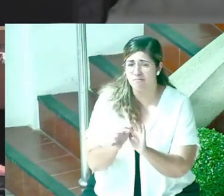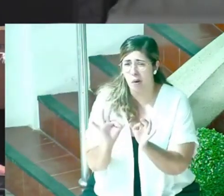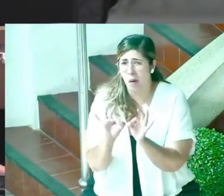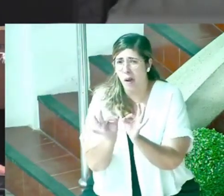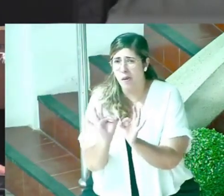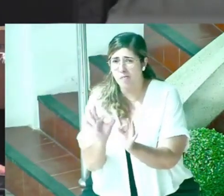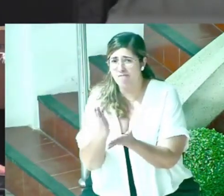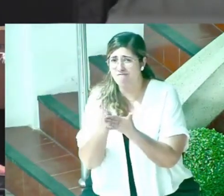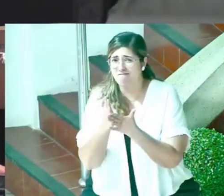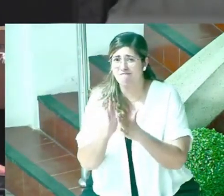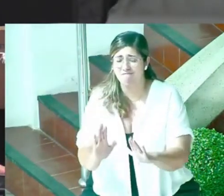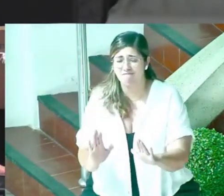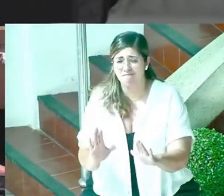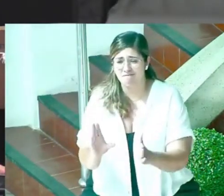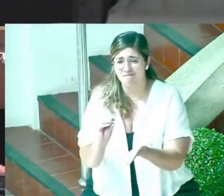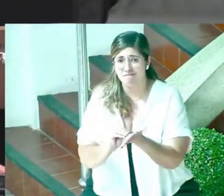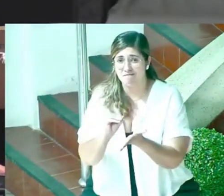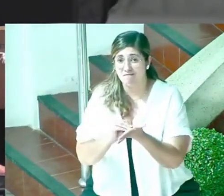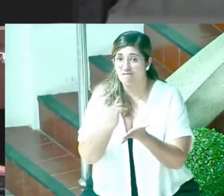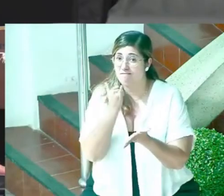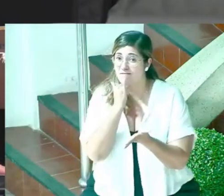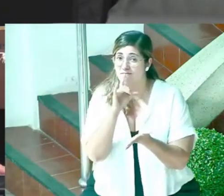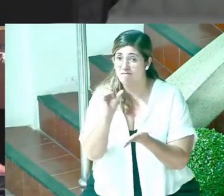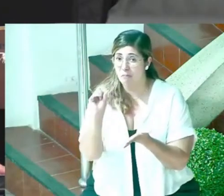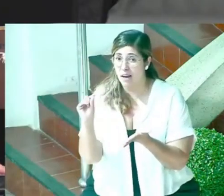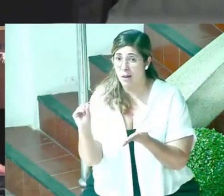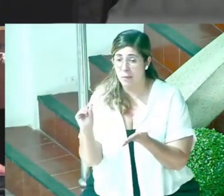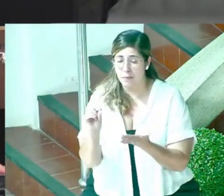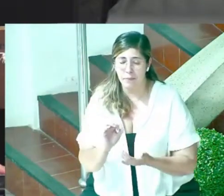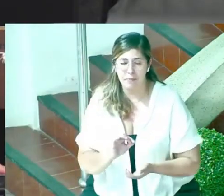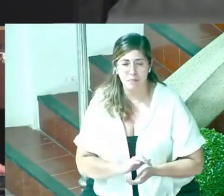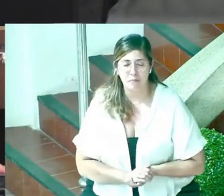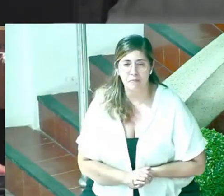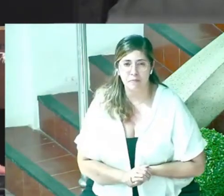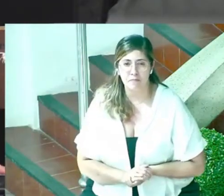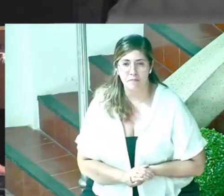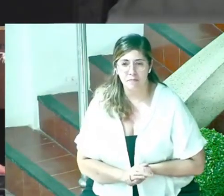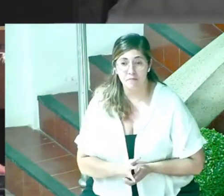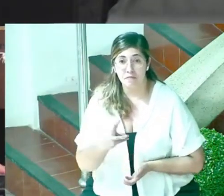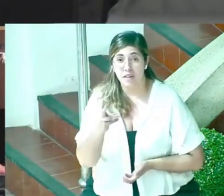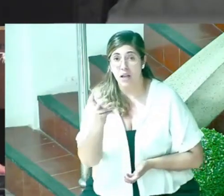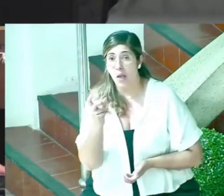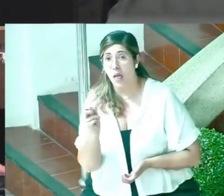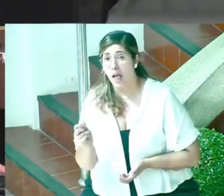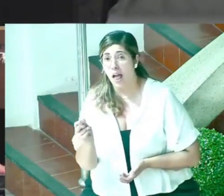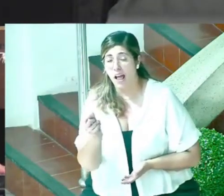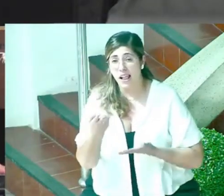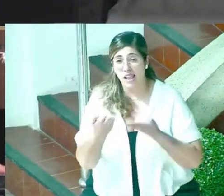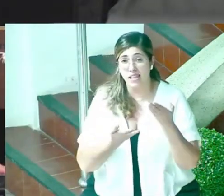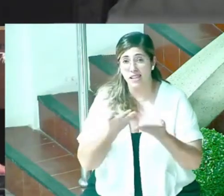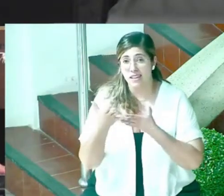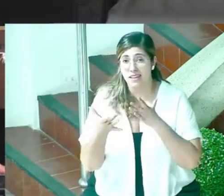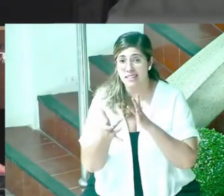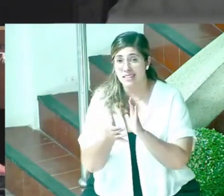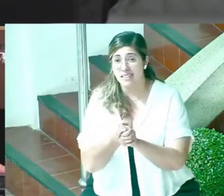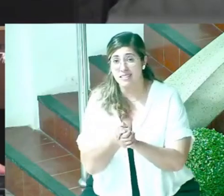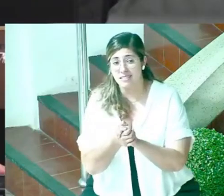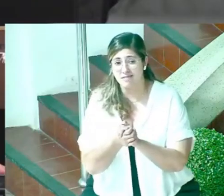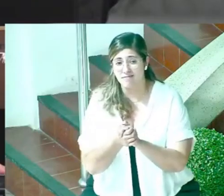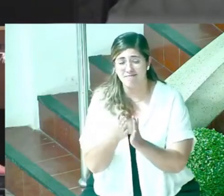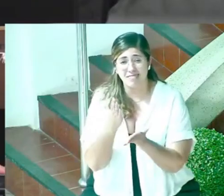Isso porque o perdão é um ato, um evento e um processo. Quando perdoamos alguém, perdoamos